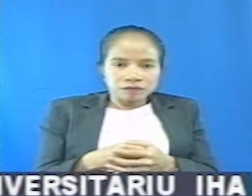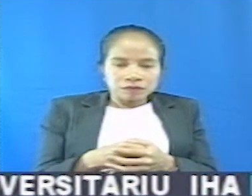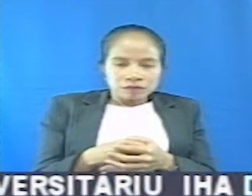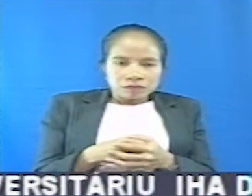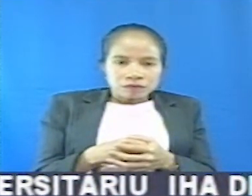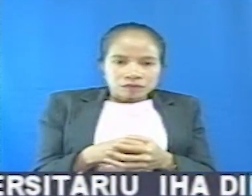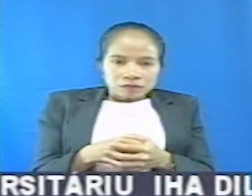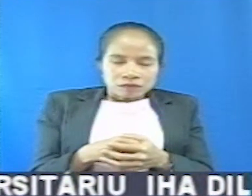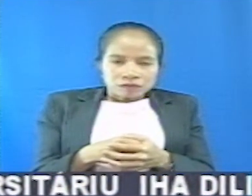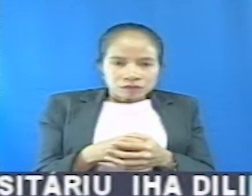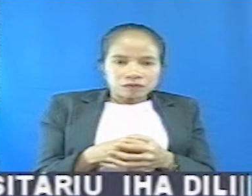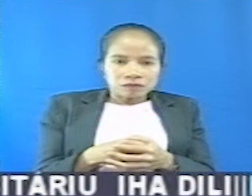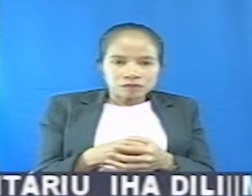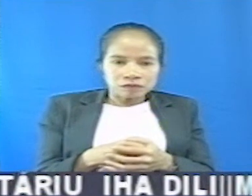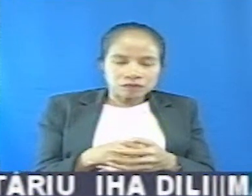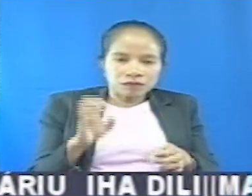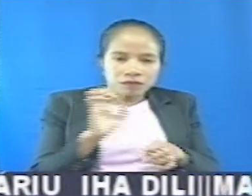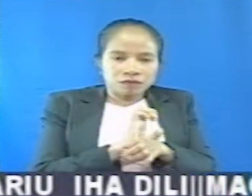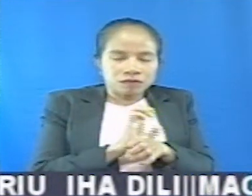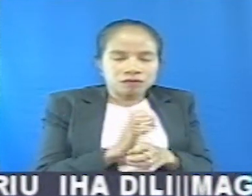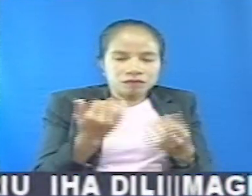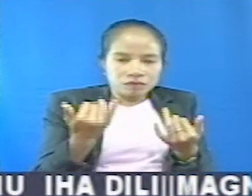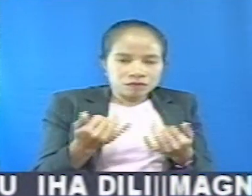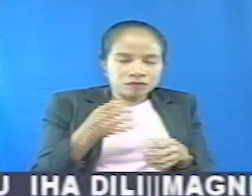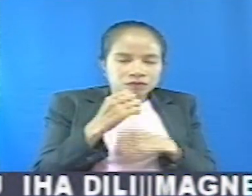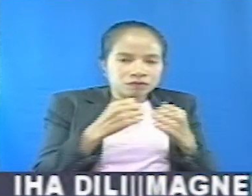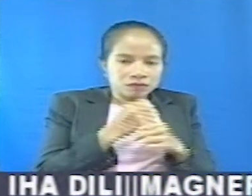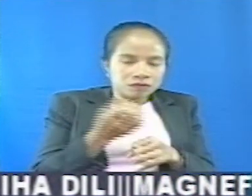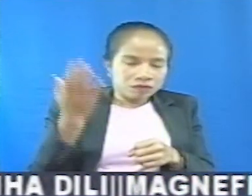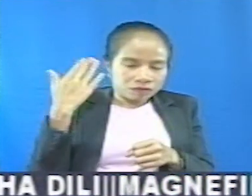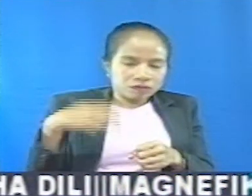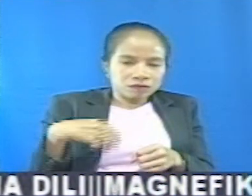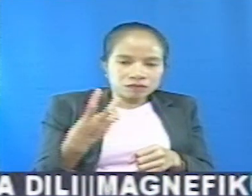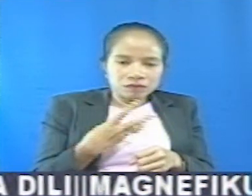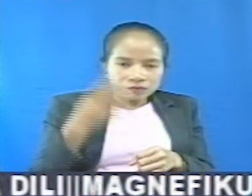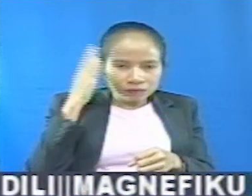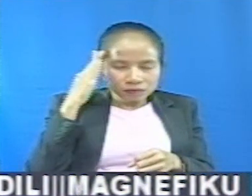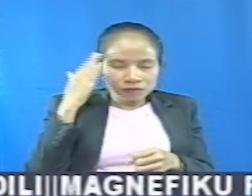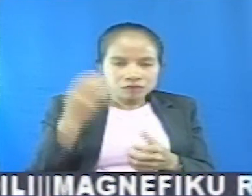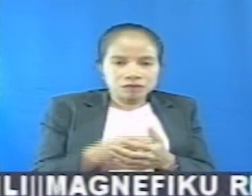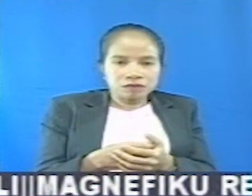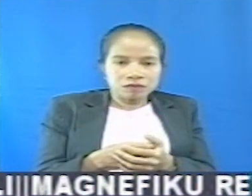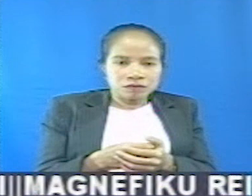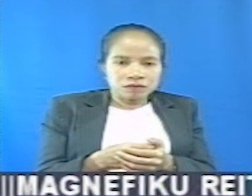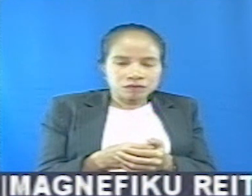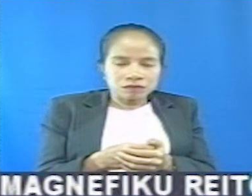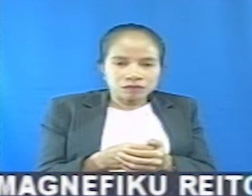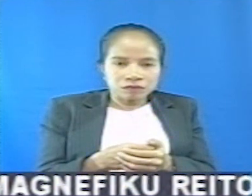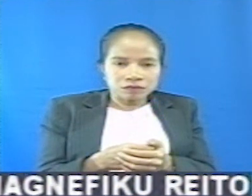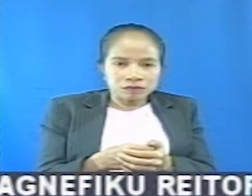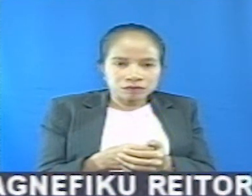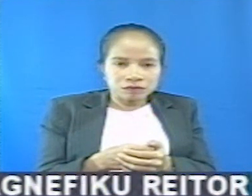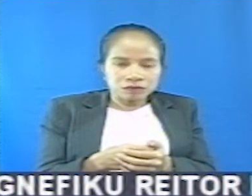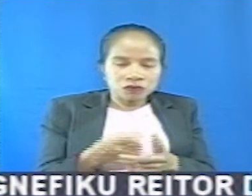Ne através a economia ne foi ainda dar tinha um foto clivane e a ne de uma coisa até ne husi fontes concretas ne uma coisa